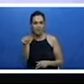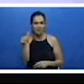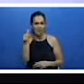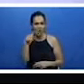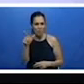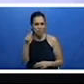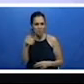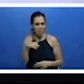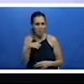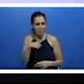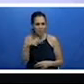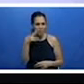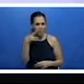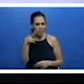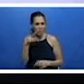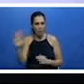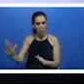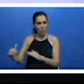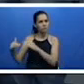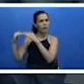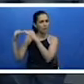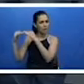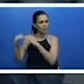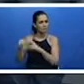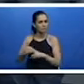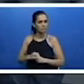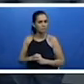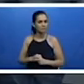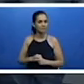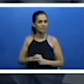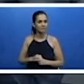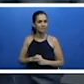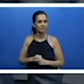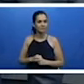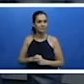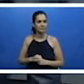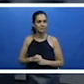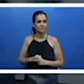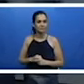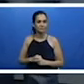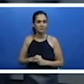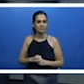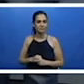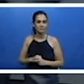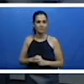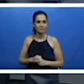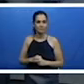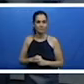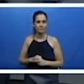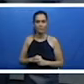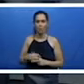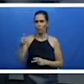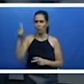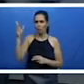algum padrão nisso daqui? Por exemplo, vamos perguntar aqui, ó. Esse daqui eu não quis